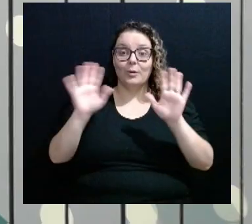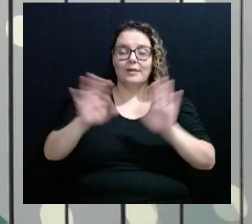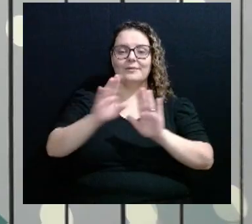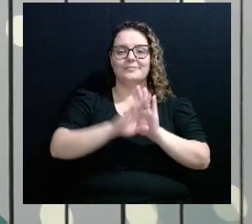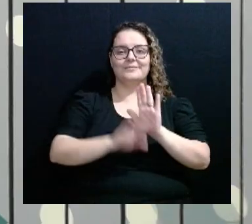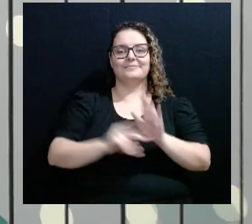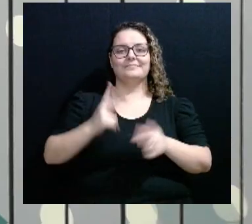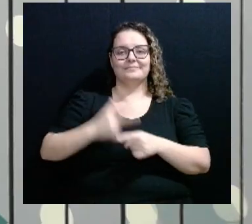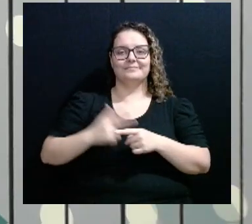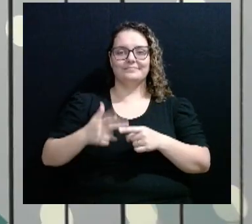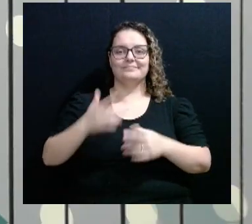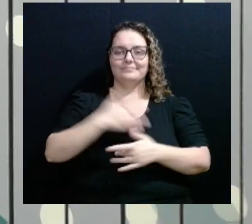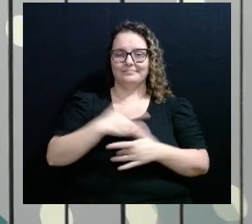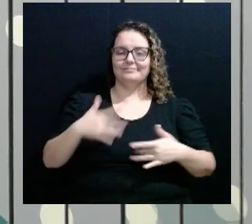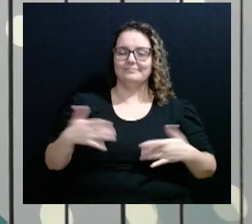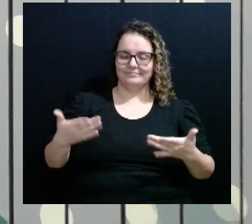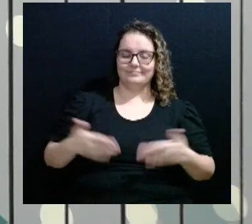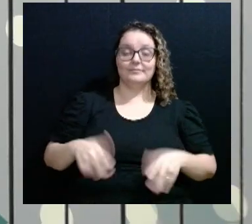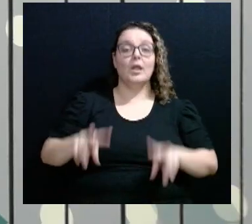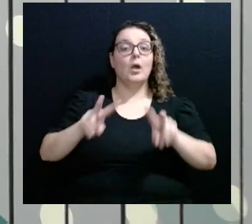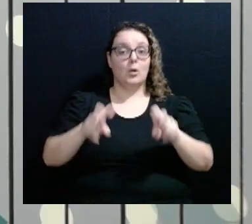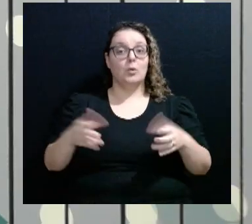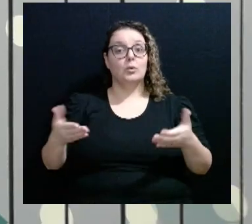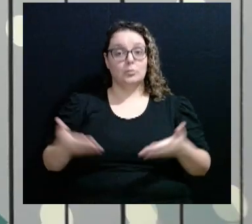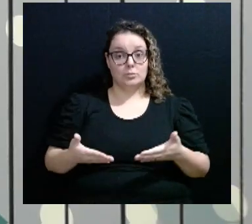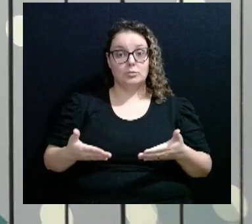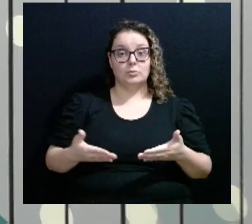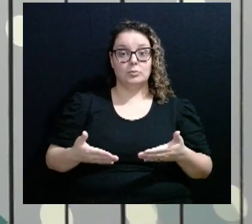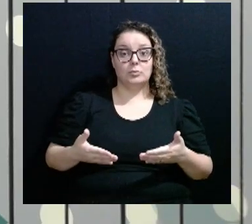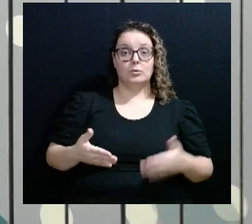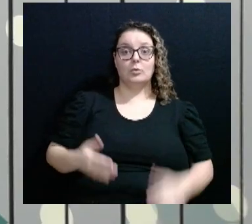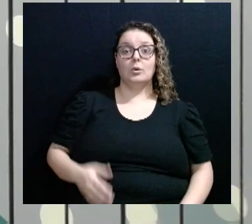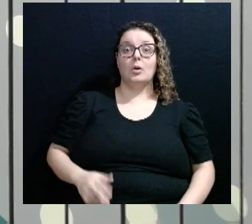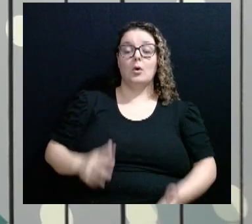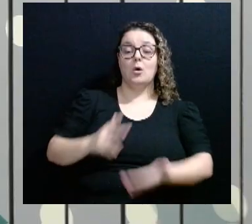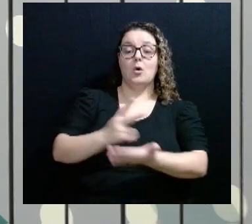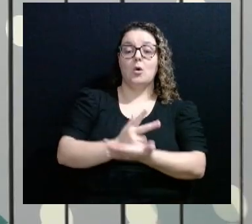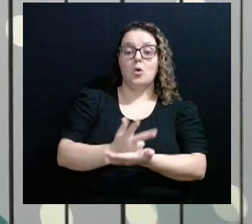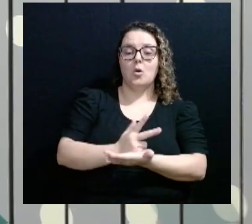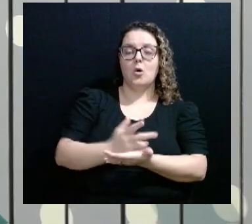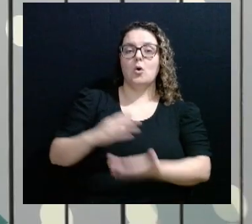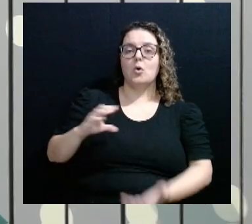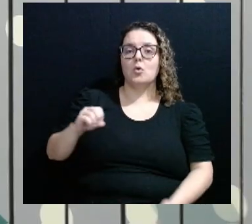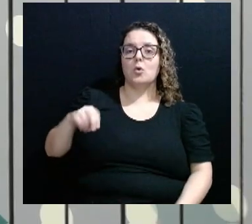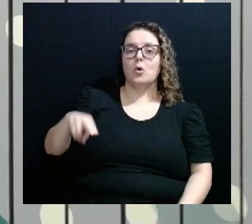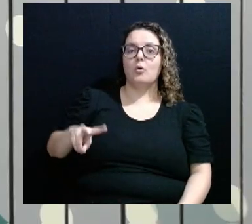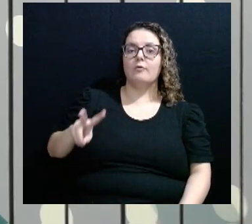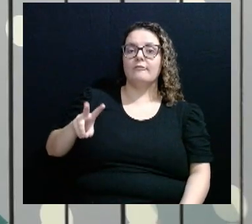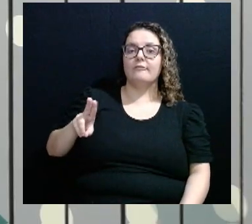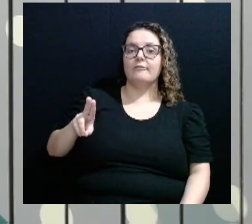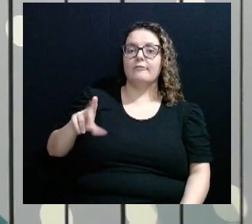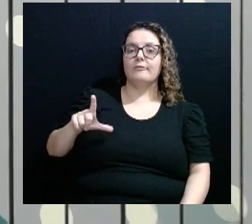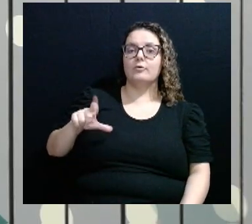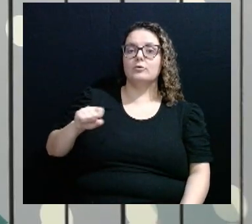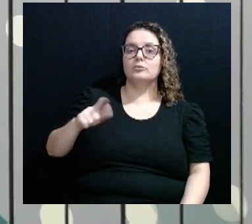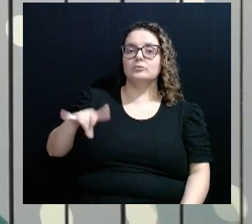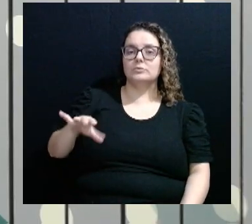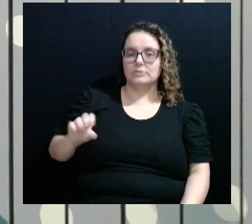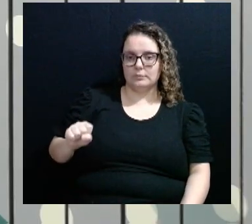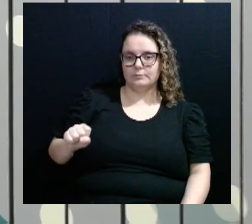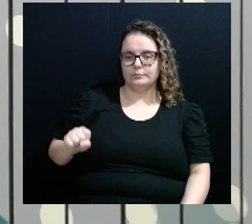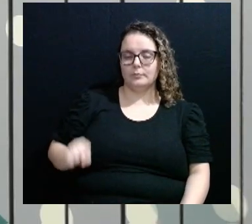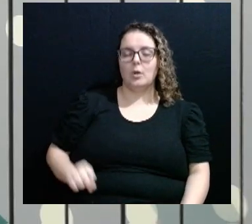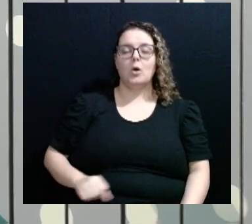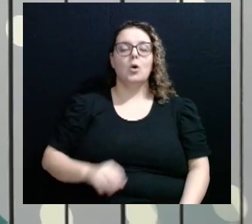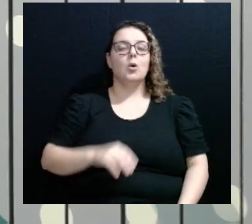Olá, está no ar mais uma edição do Saúde Agora. O tema desse episódio é sobre convulsão. Recentemente, o ator